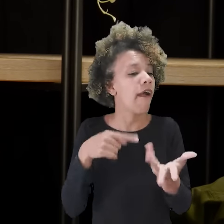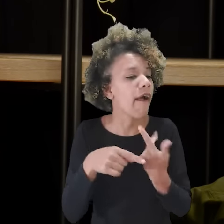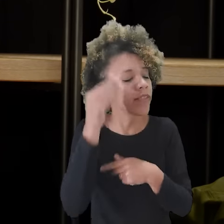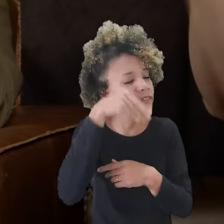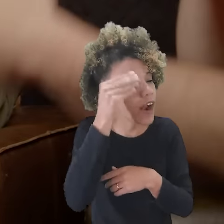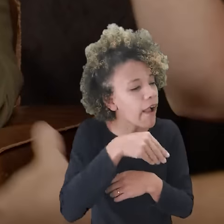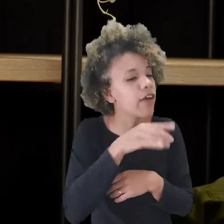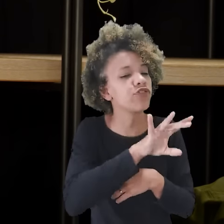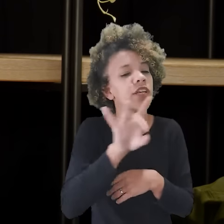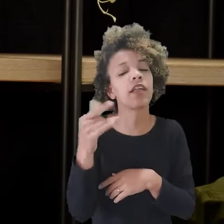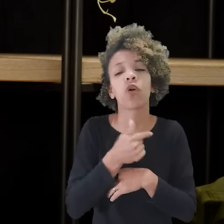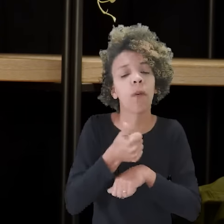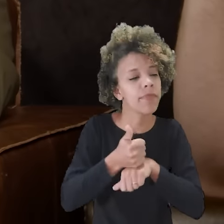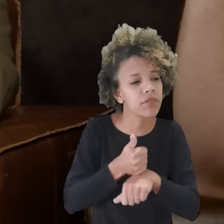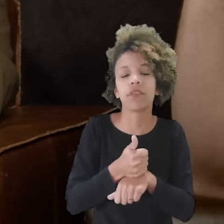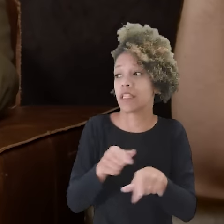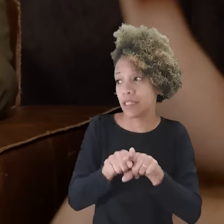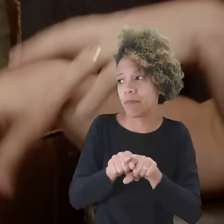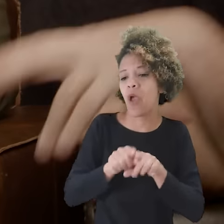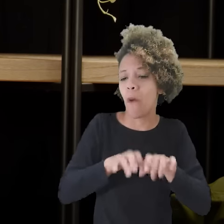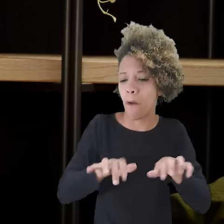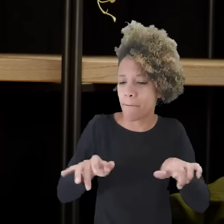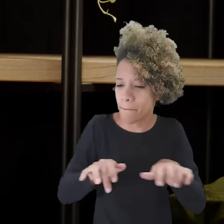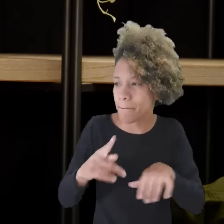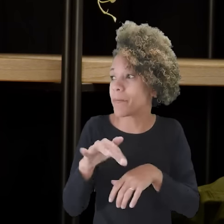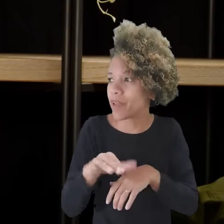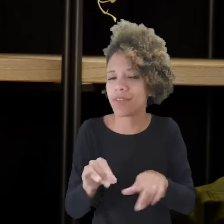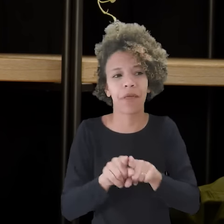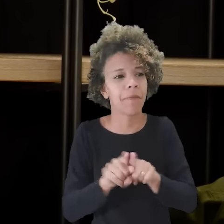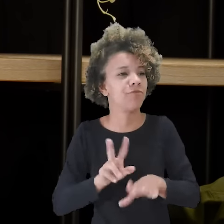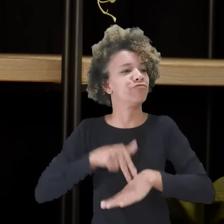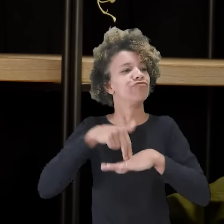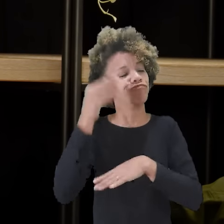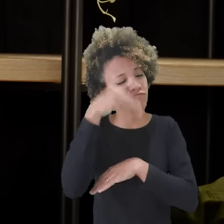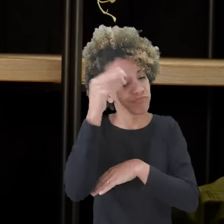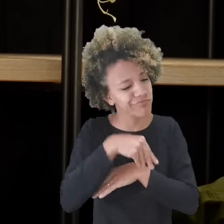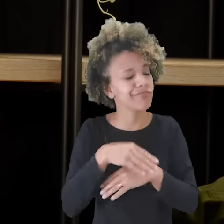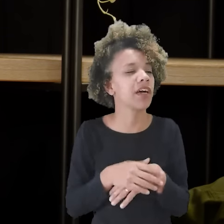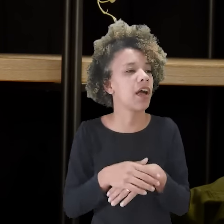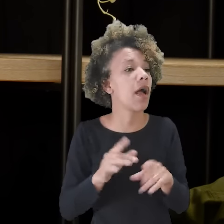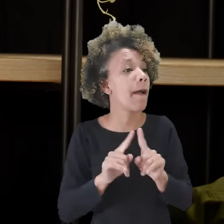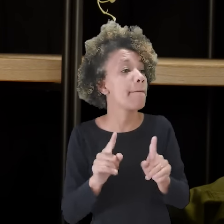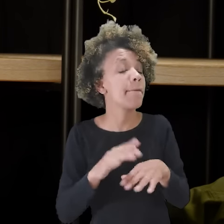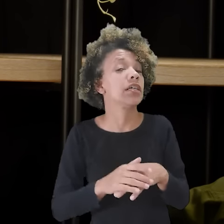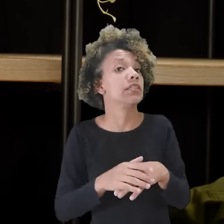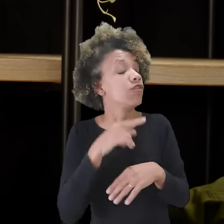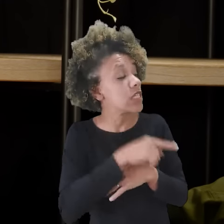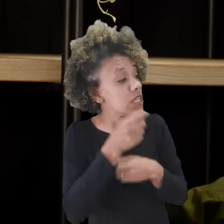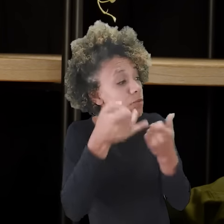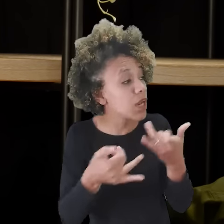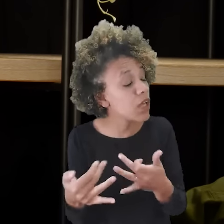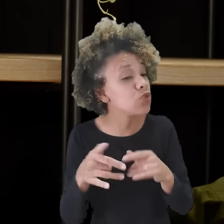comediante o conteúdo e tinha que subir e ficar contando os nossos fracasso E aí tu tava